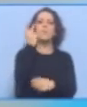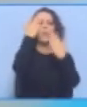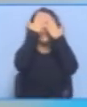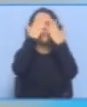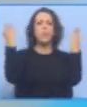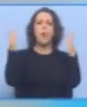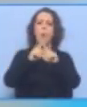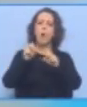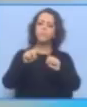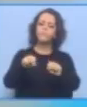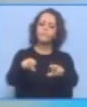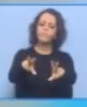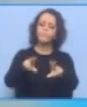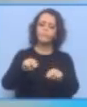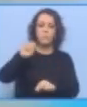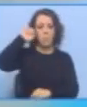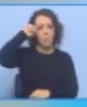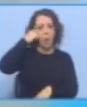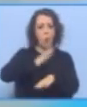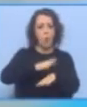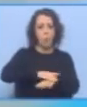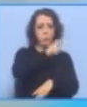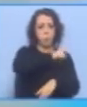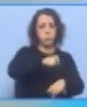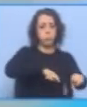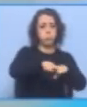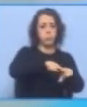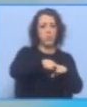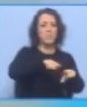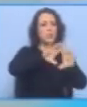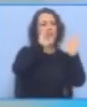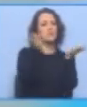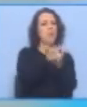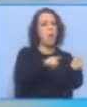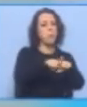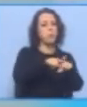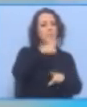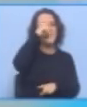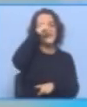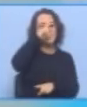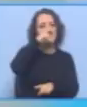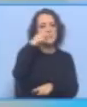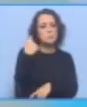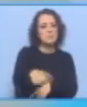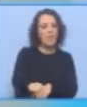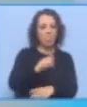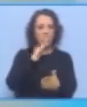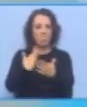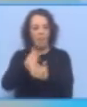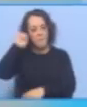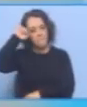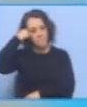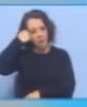autêntica, por causa precisamente dos vícios da política, enfim, e do que decorre desses vícios da política.